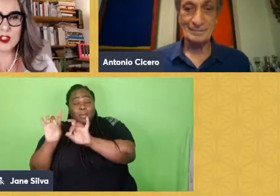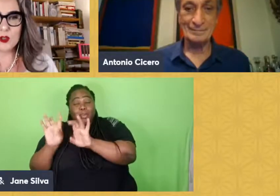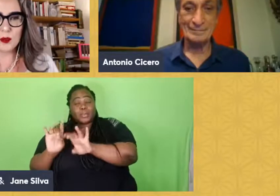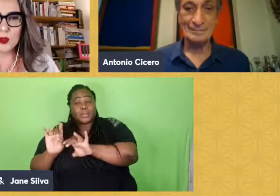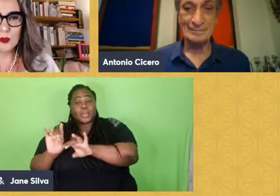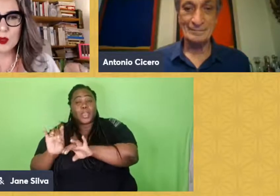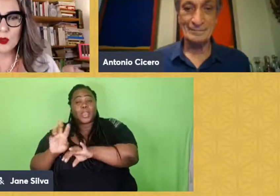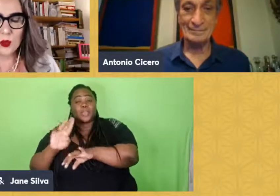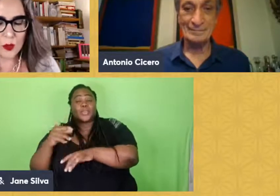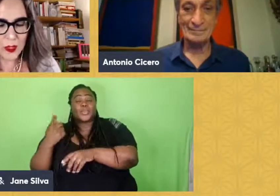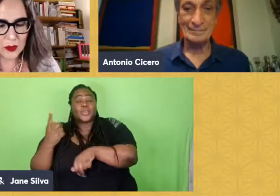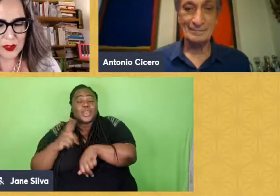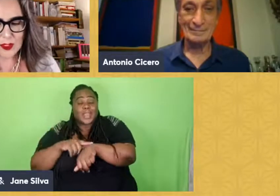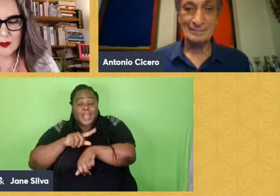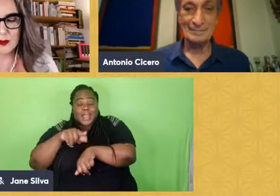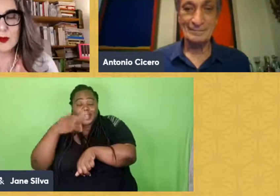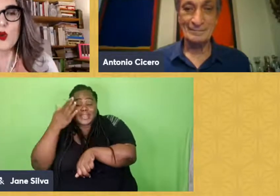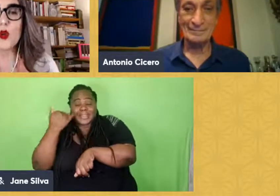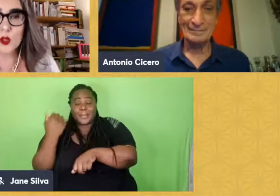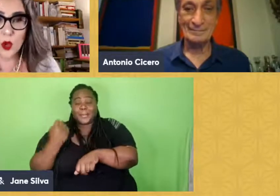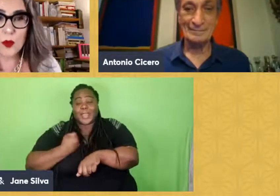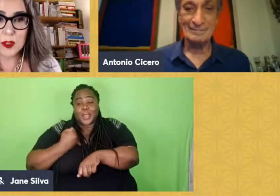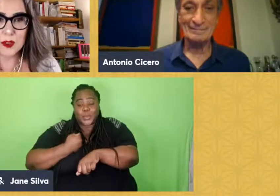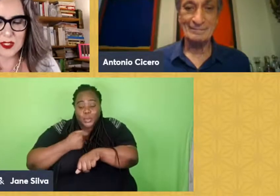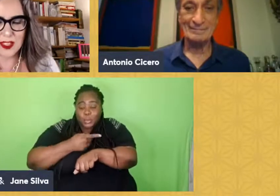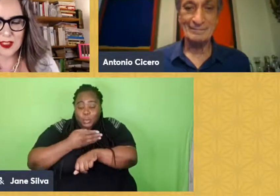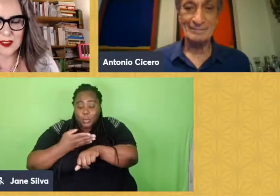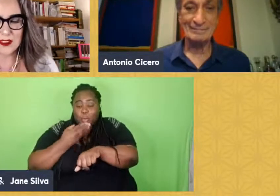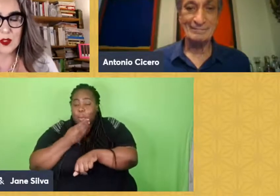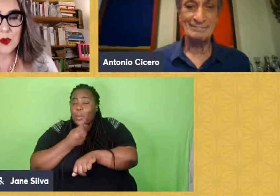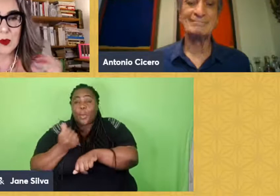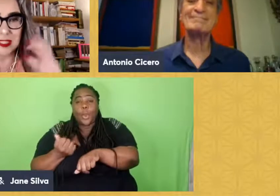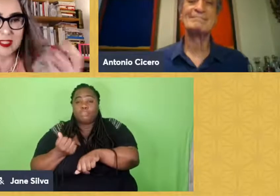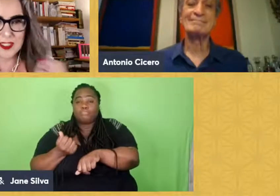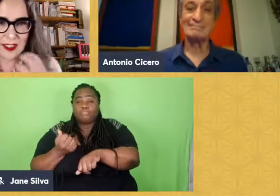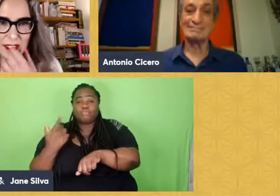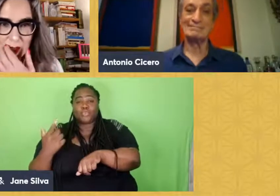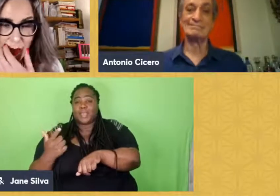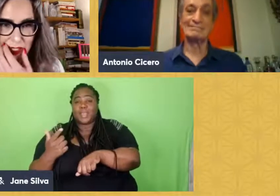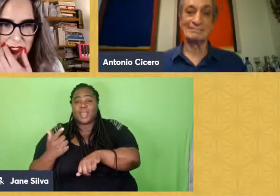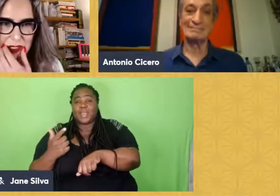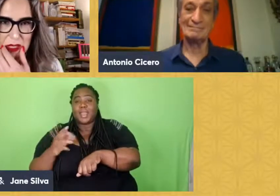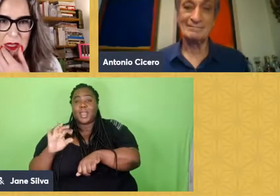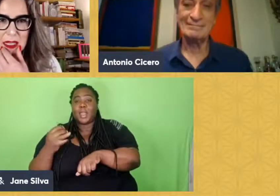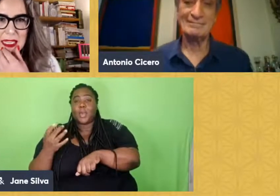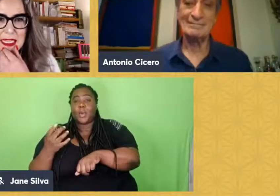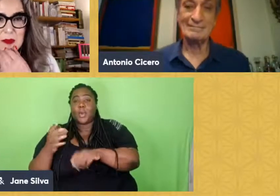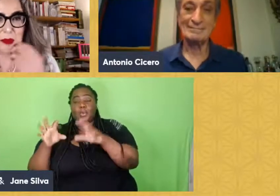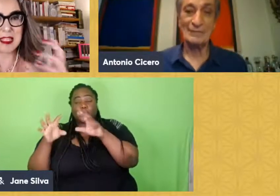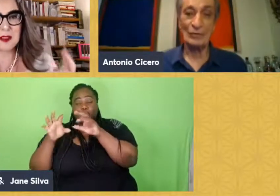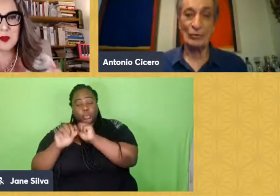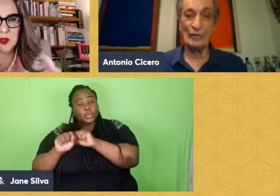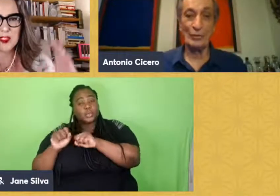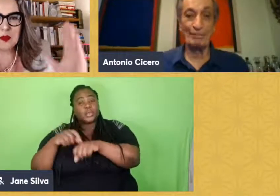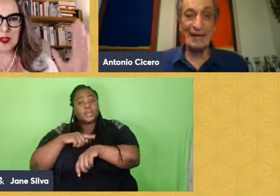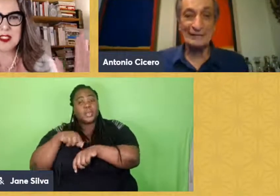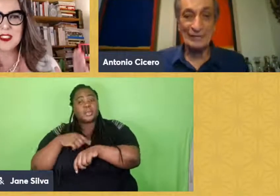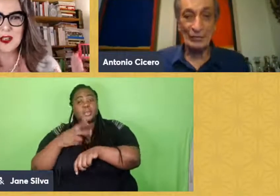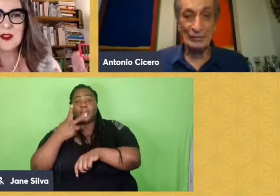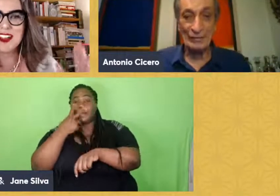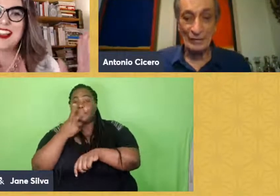ser medido por números, por cronômetros, né? Ou pela cinza das horas, que me parece muito